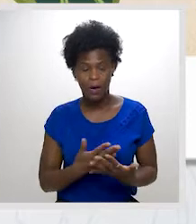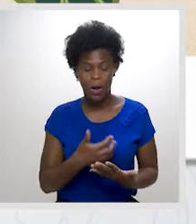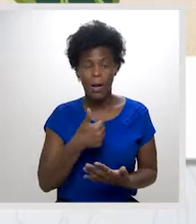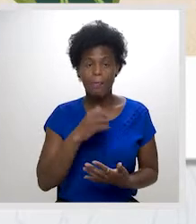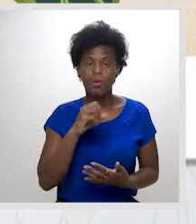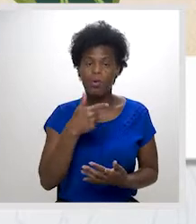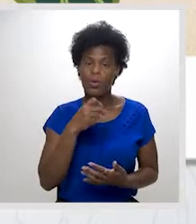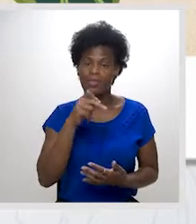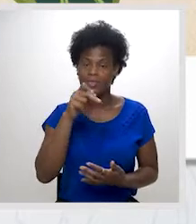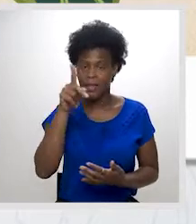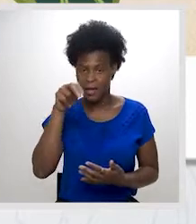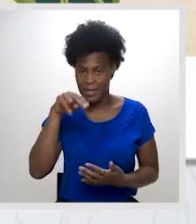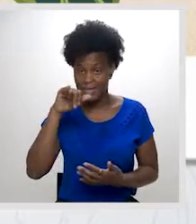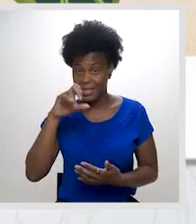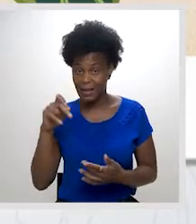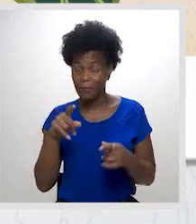Botânica.